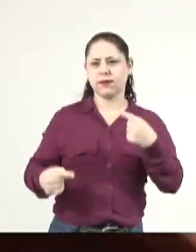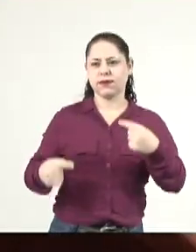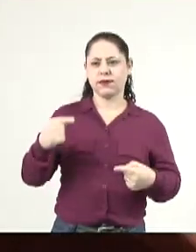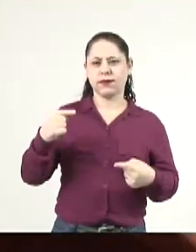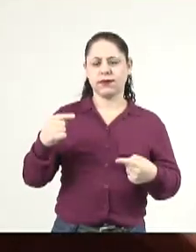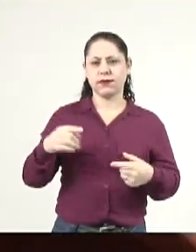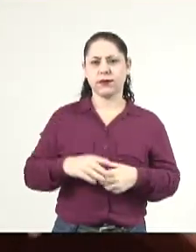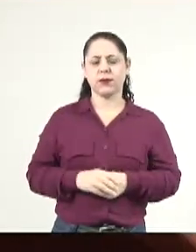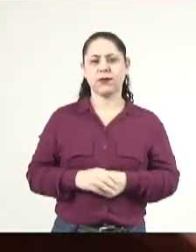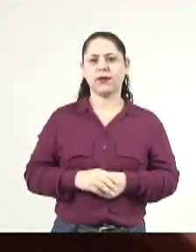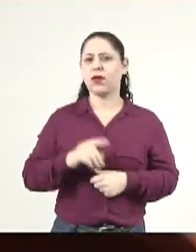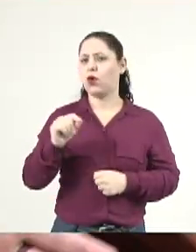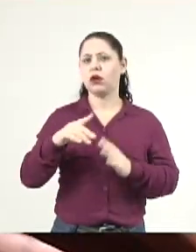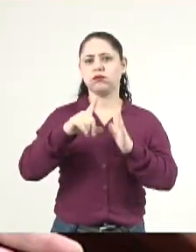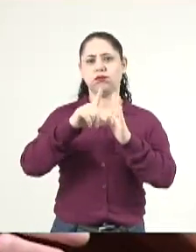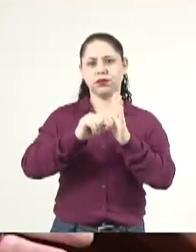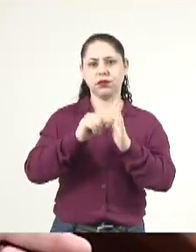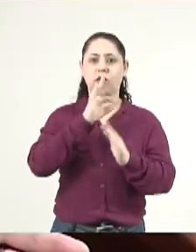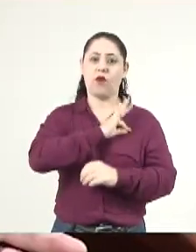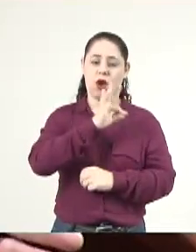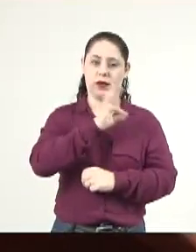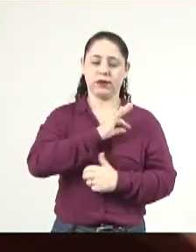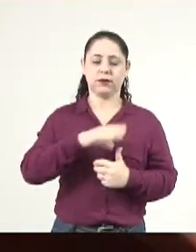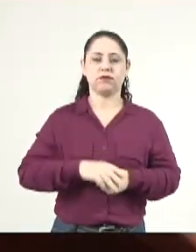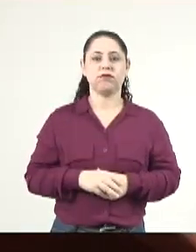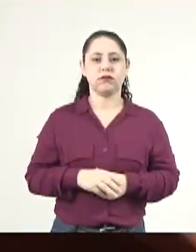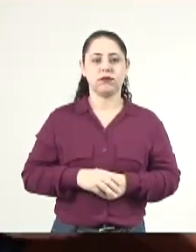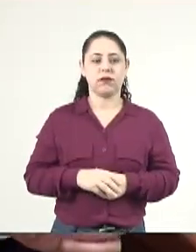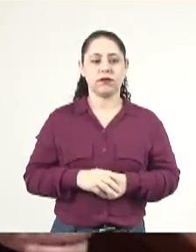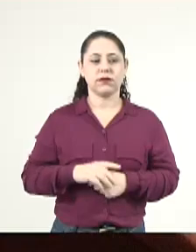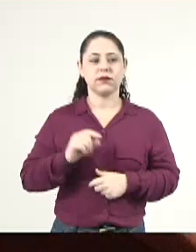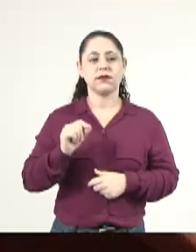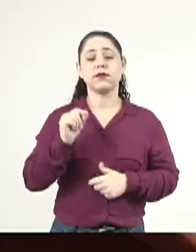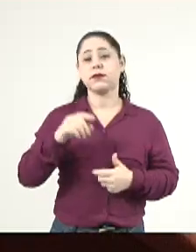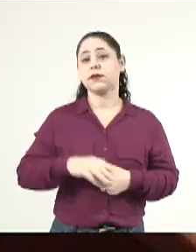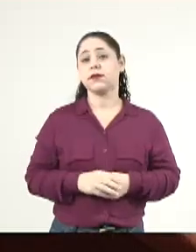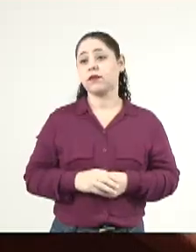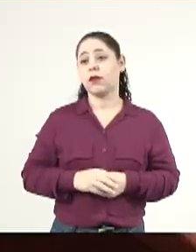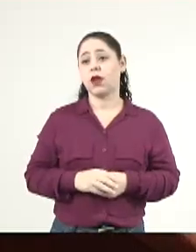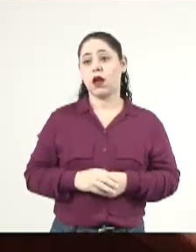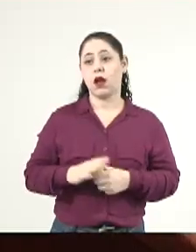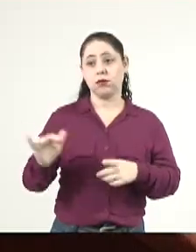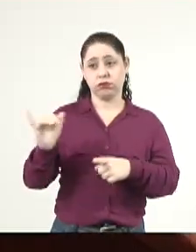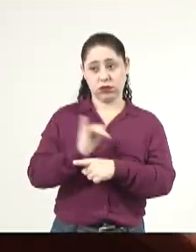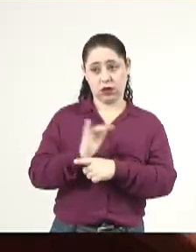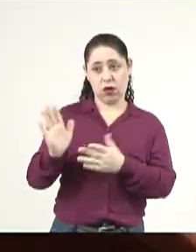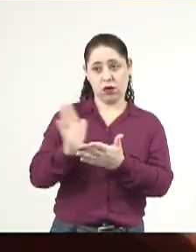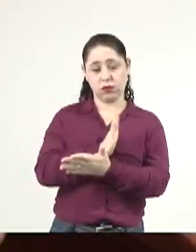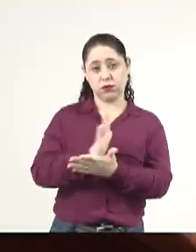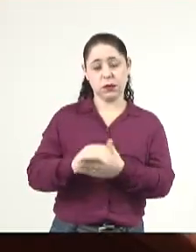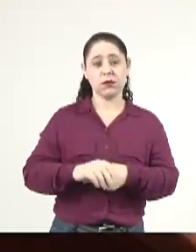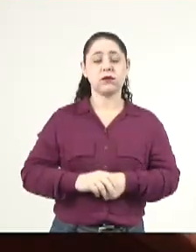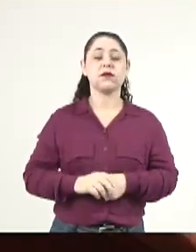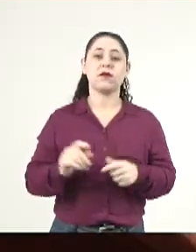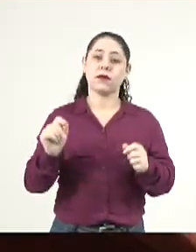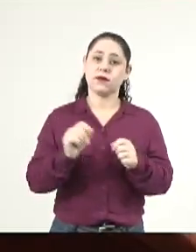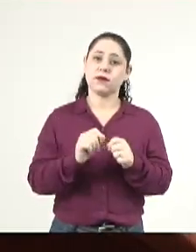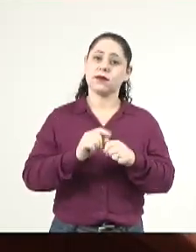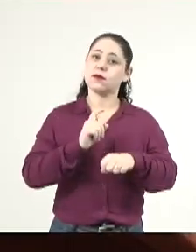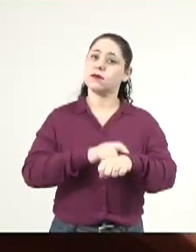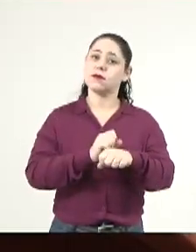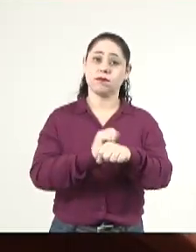a desoneração da folha, né? Desoneração da folha. Muitas medidas foram feitas